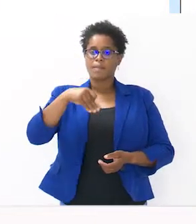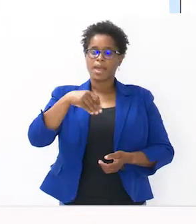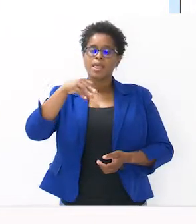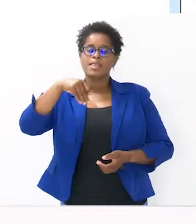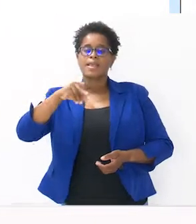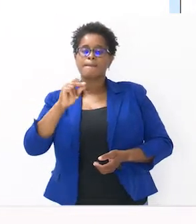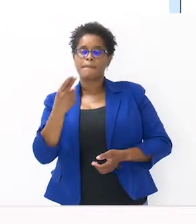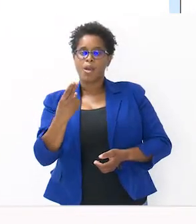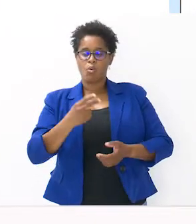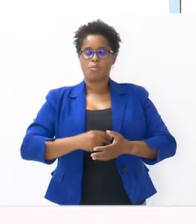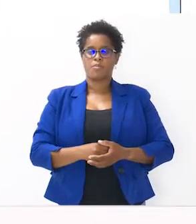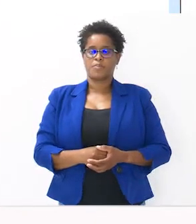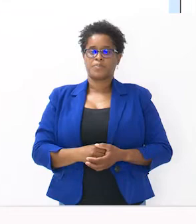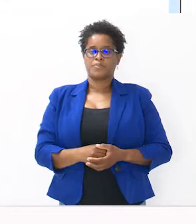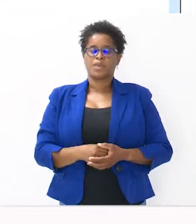de pau.